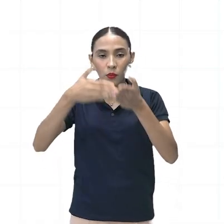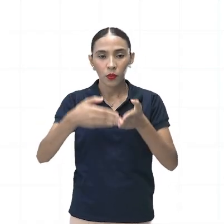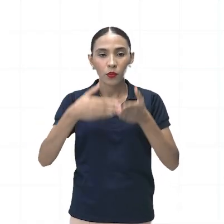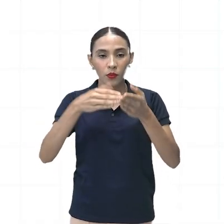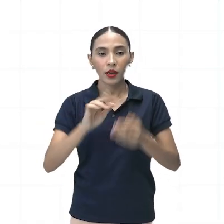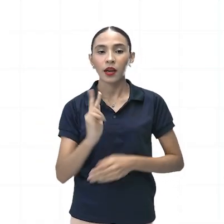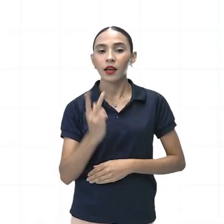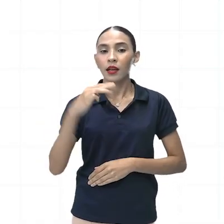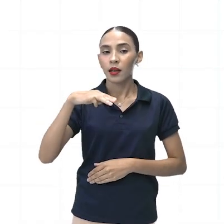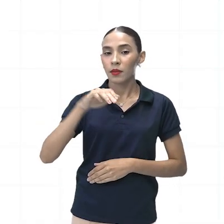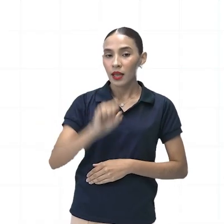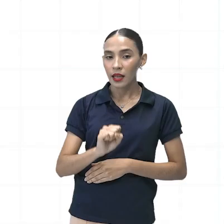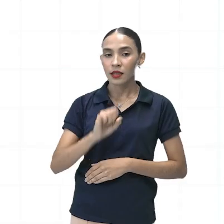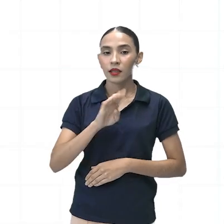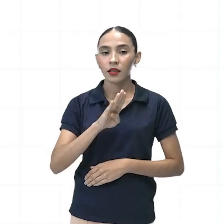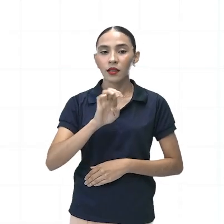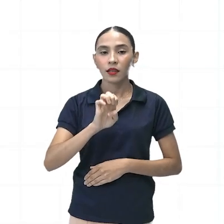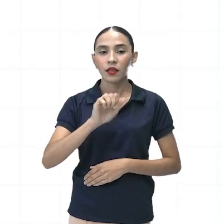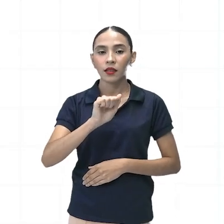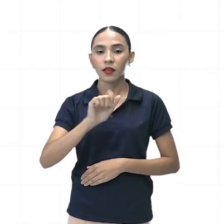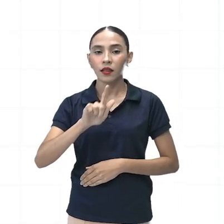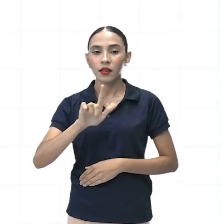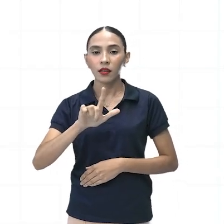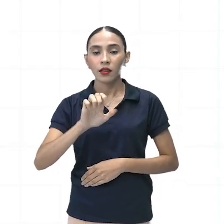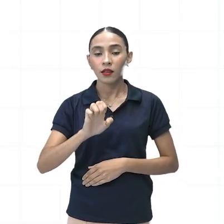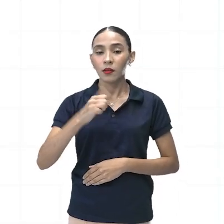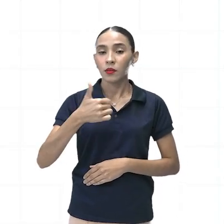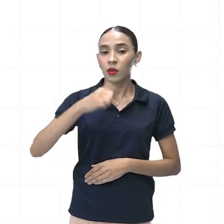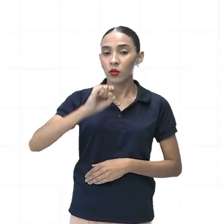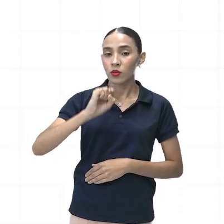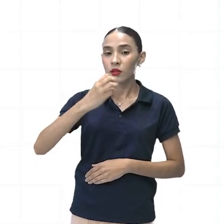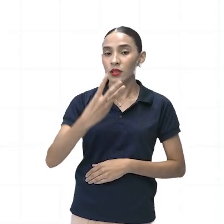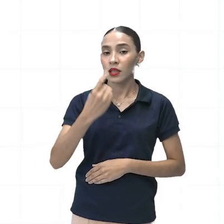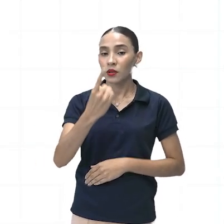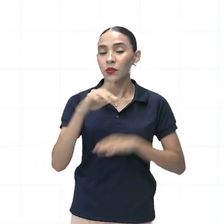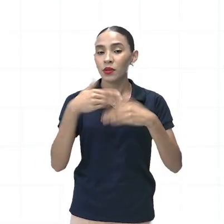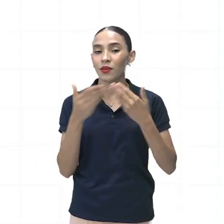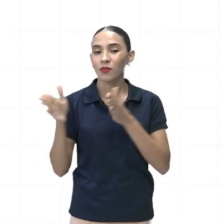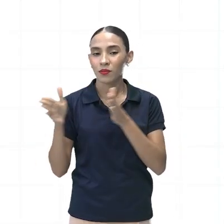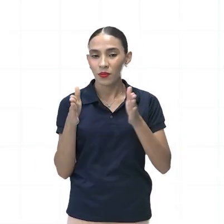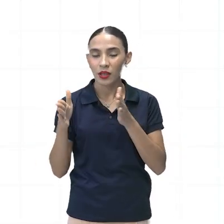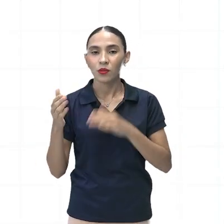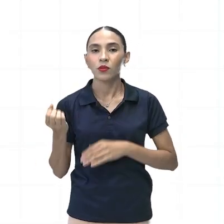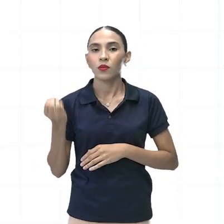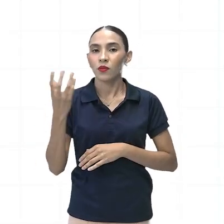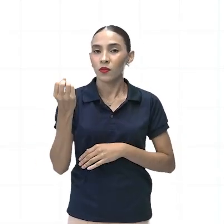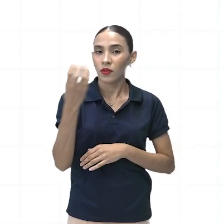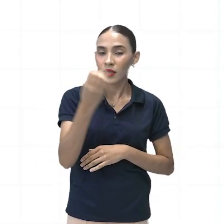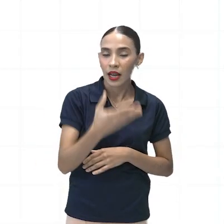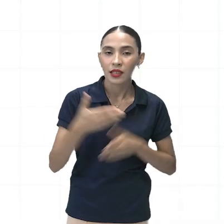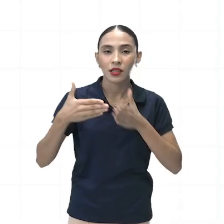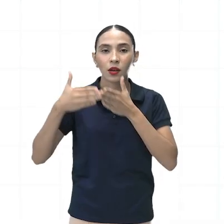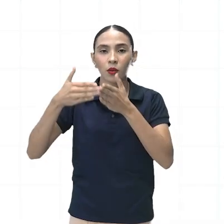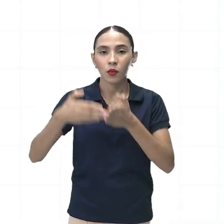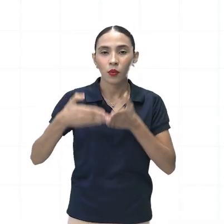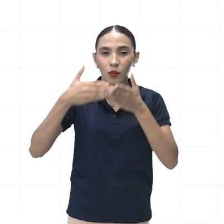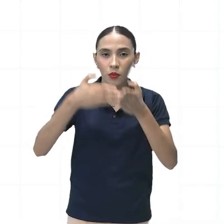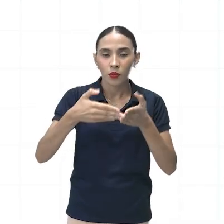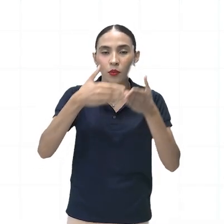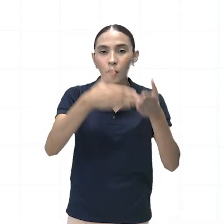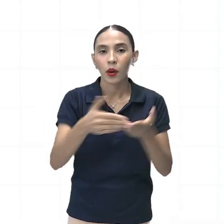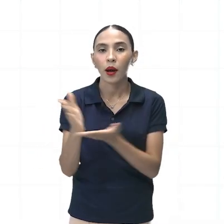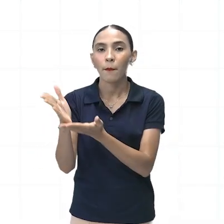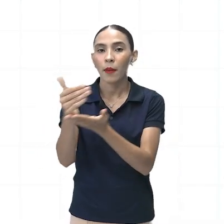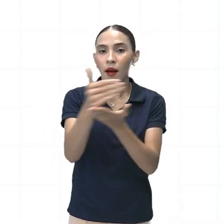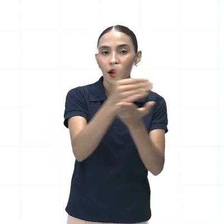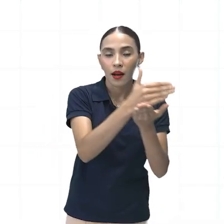navio chamado HMS Beagle em 1831. E durante essa viagem, ele coletou uma vasta